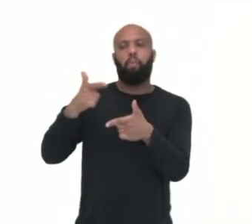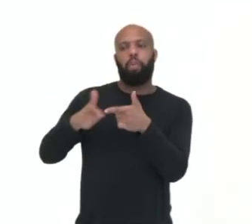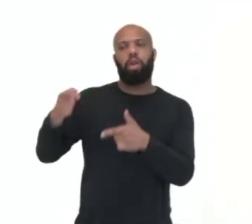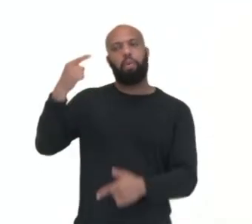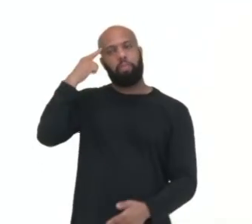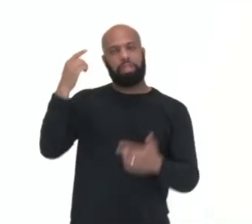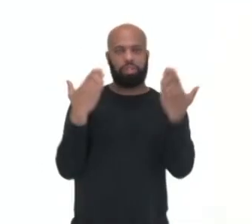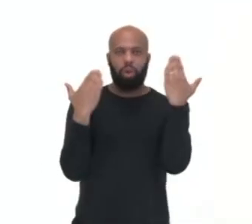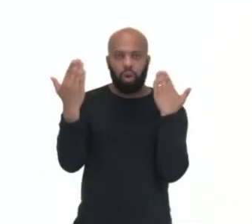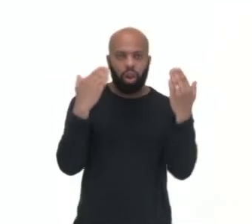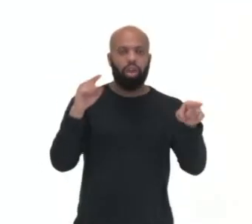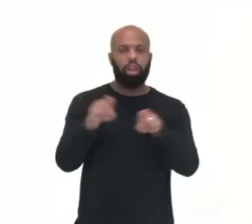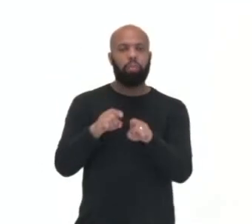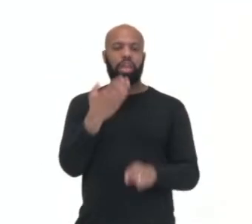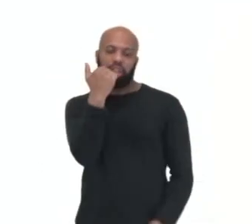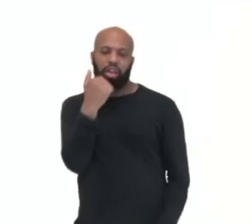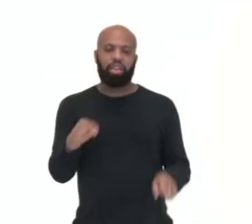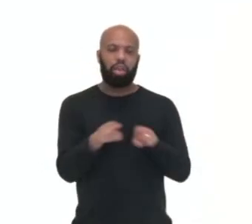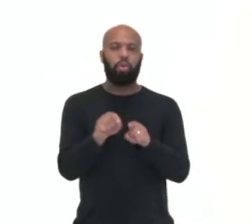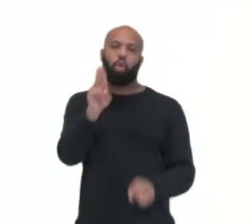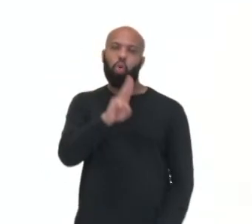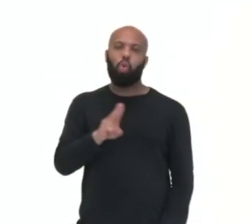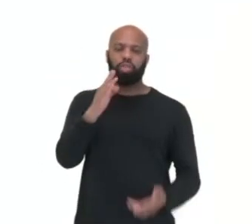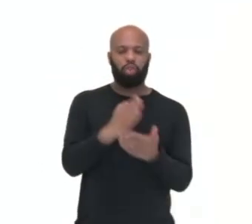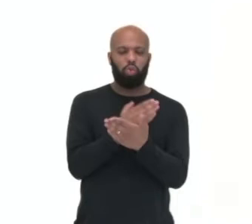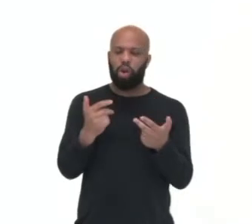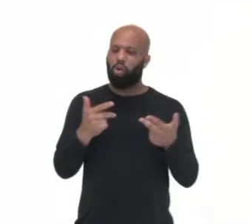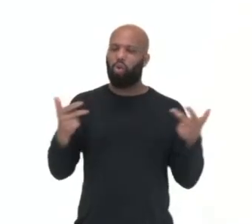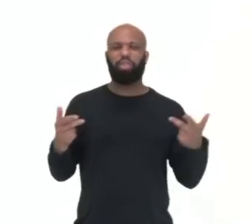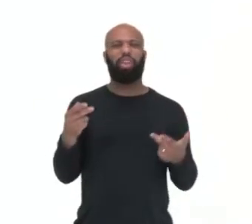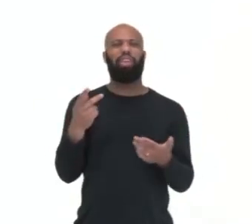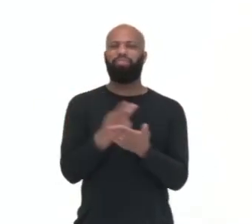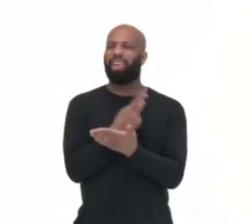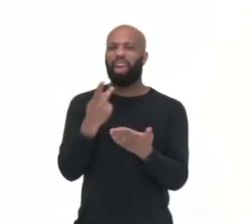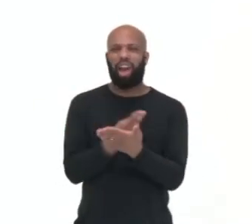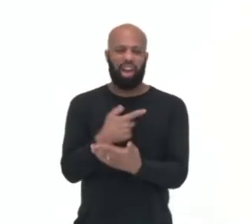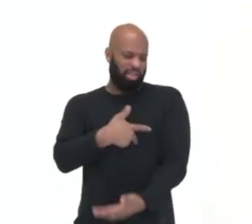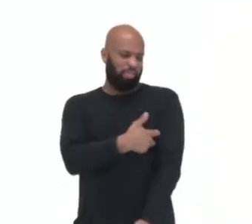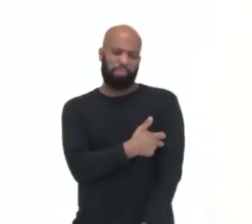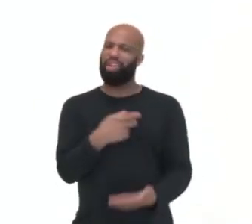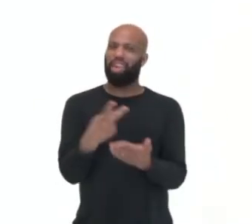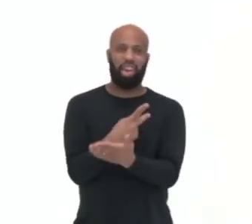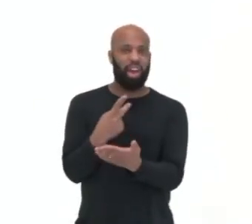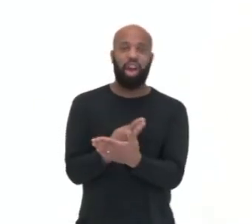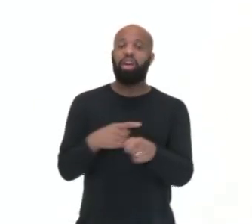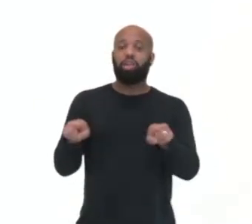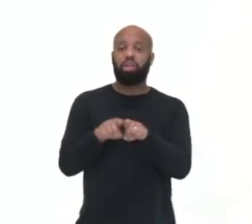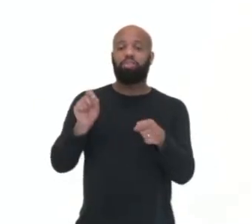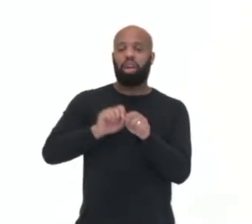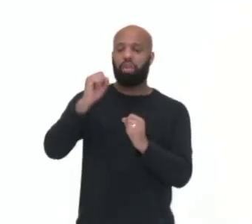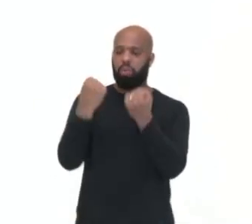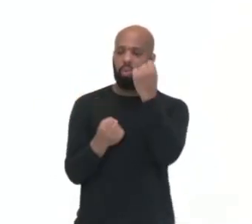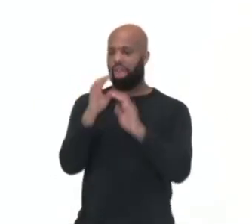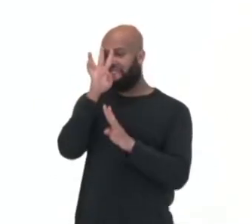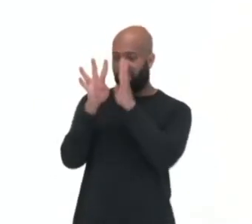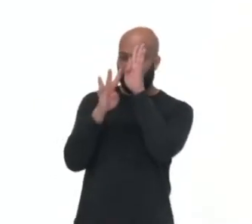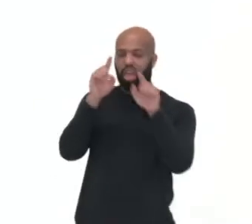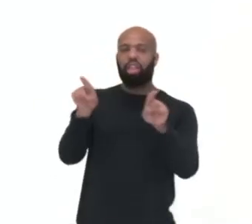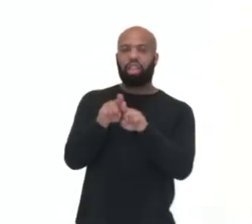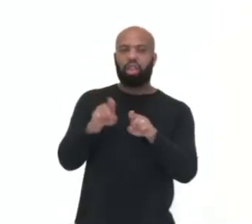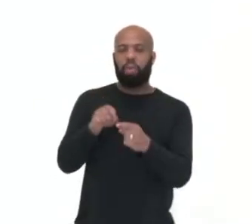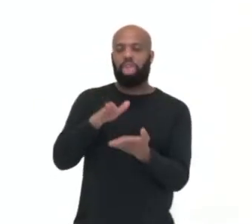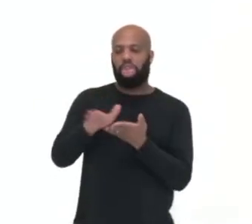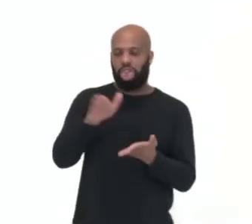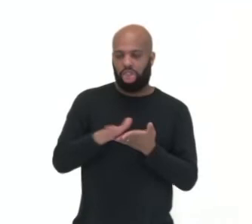sociais e alimentares, uso de substâncias ilegais, anabolizantes, atividades sem orientação profissional, gasto de dinheiro com plásticas e